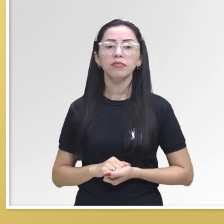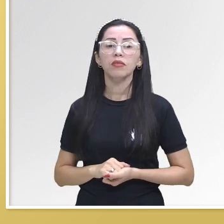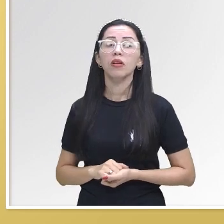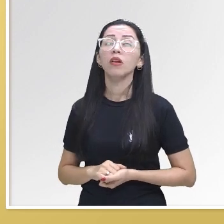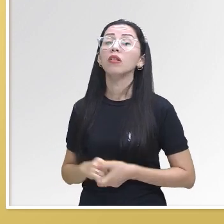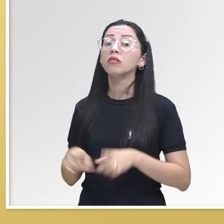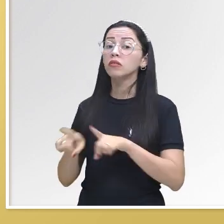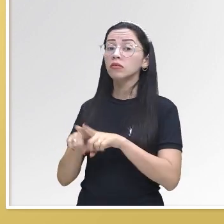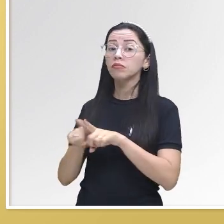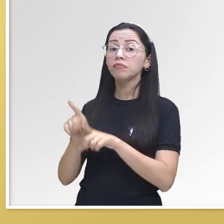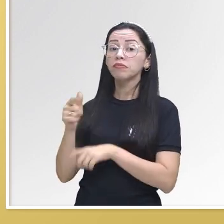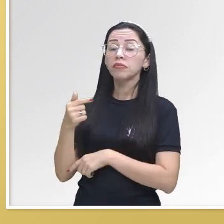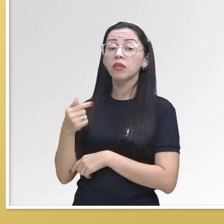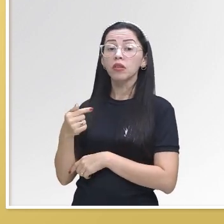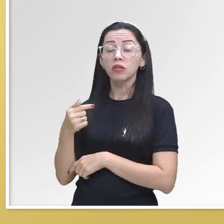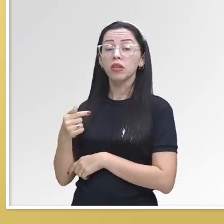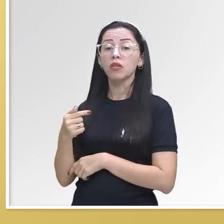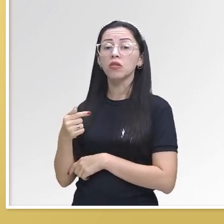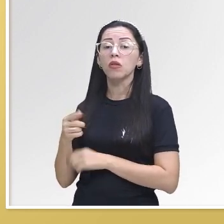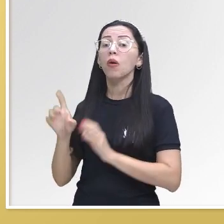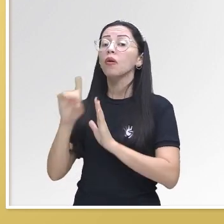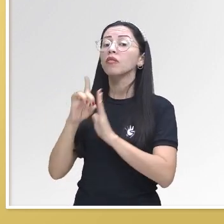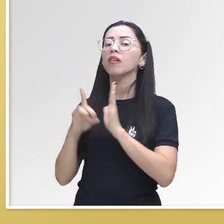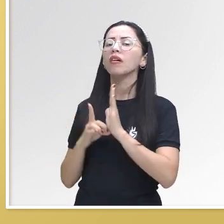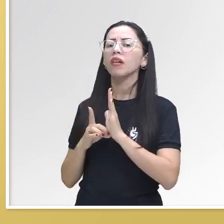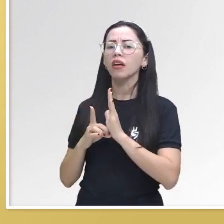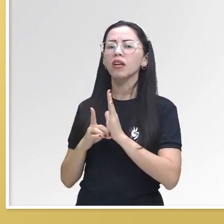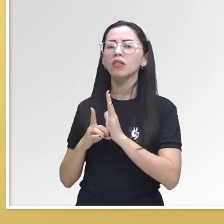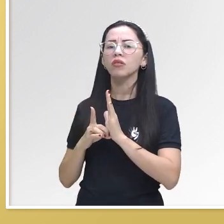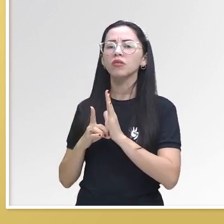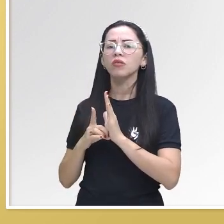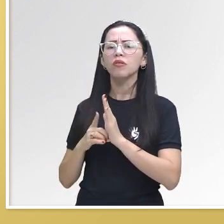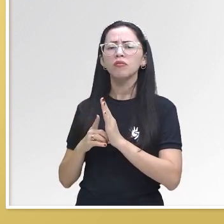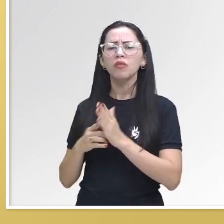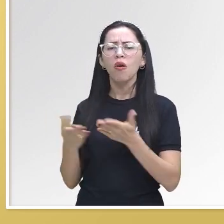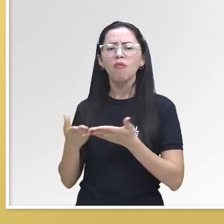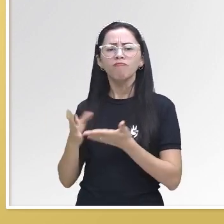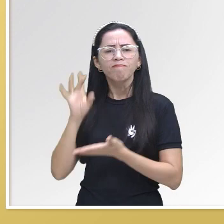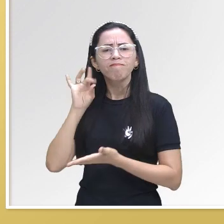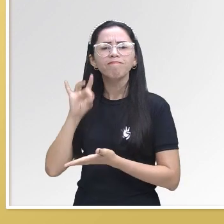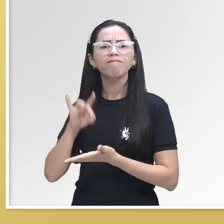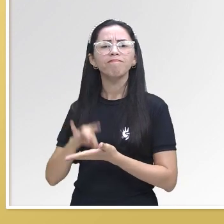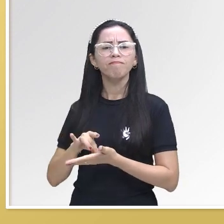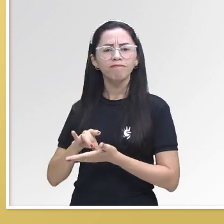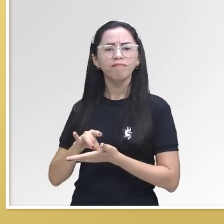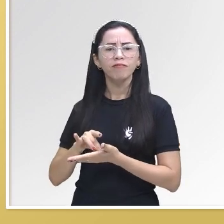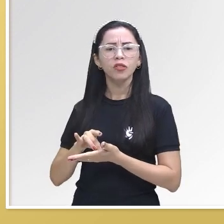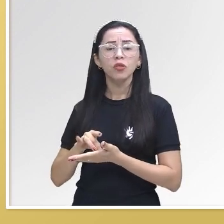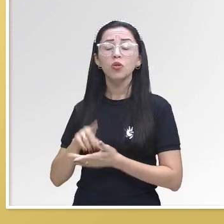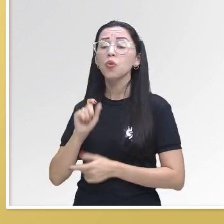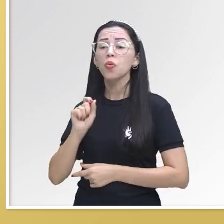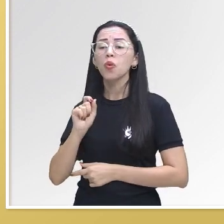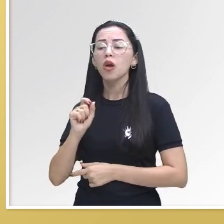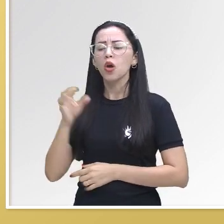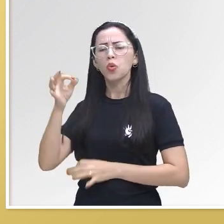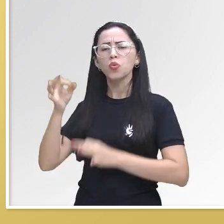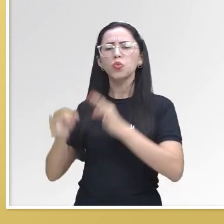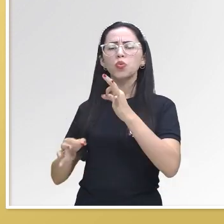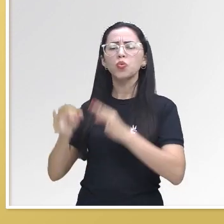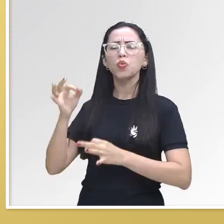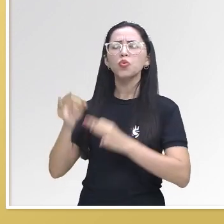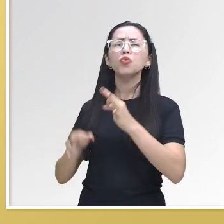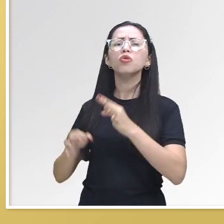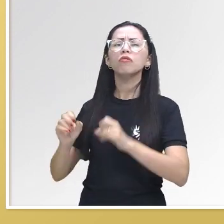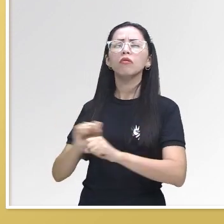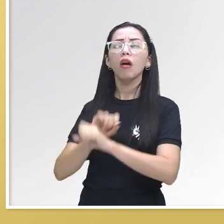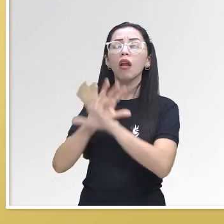Artigo 7. Por decreto irrevogável fica estabelecido o reinado permanente da justiça e da